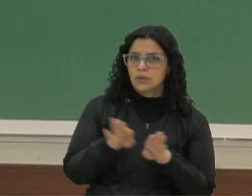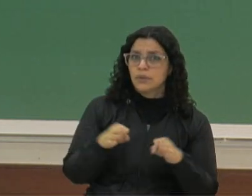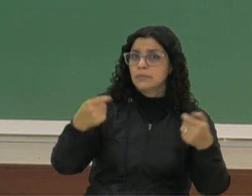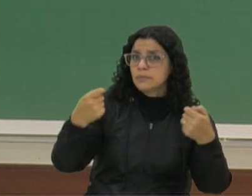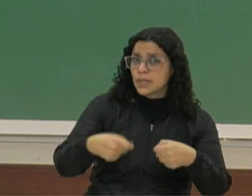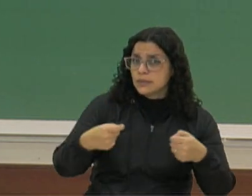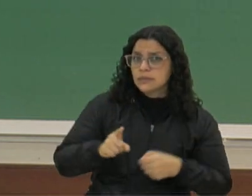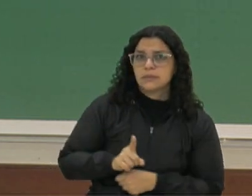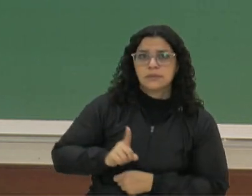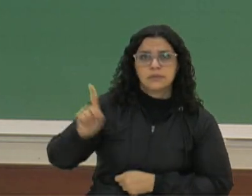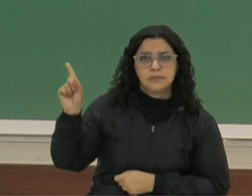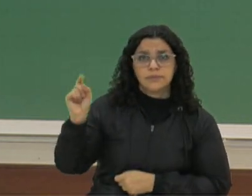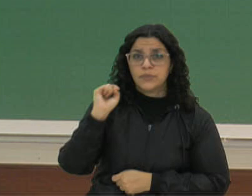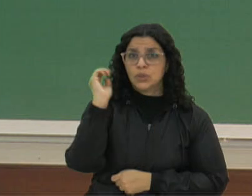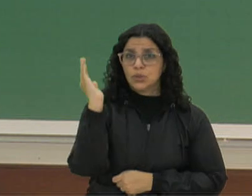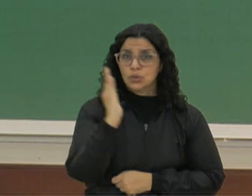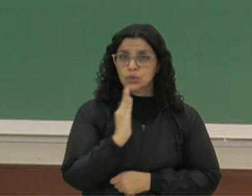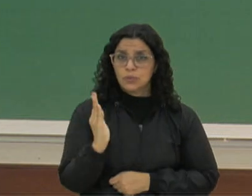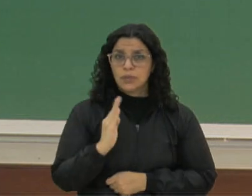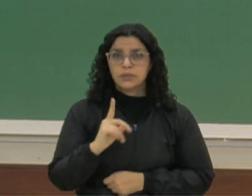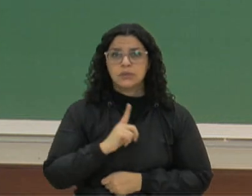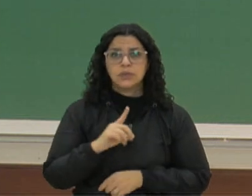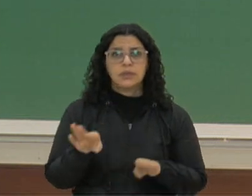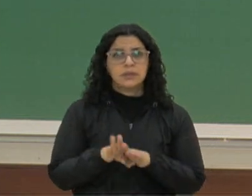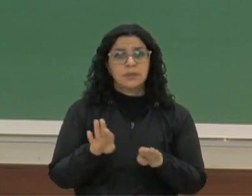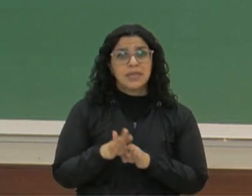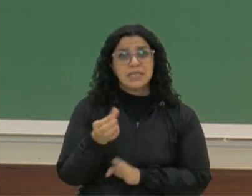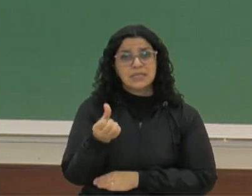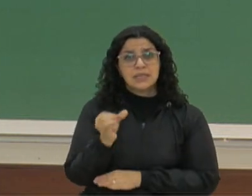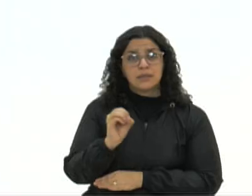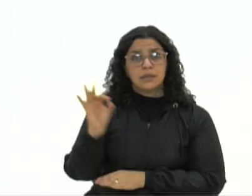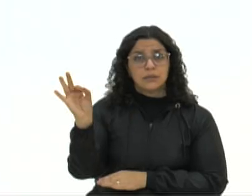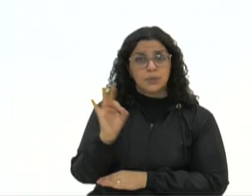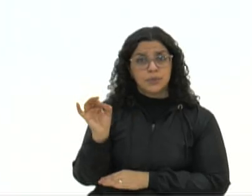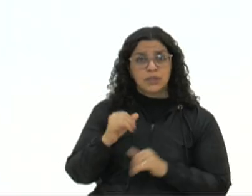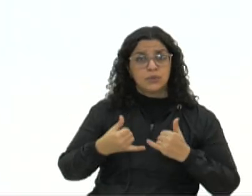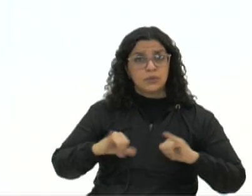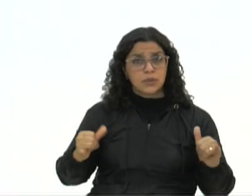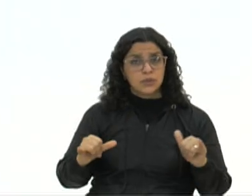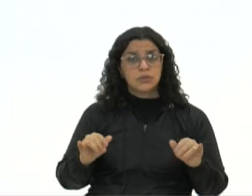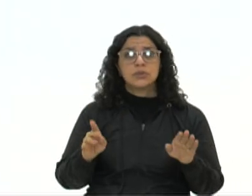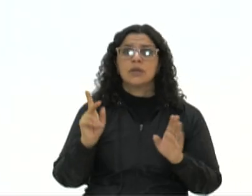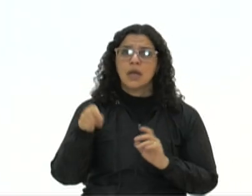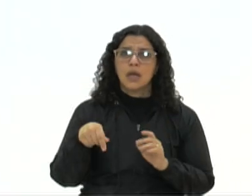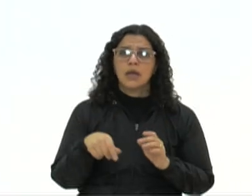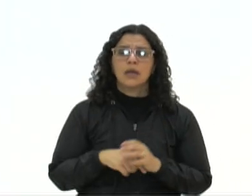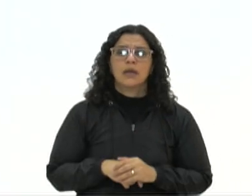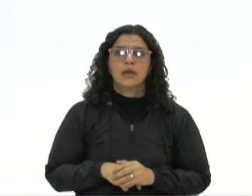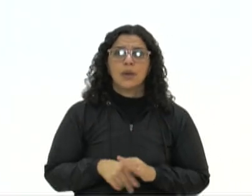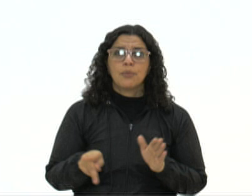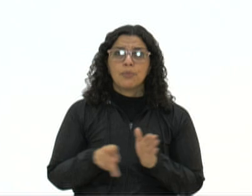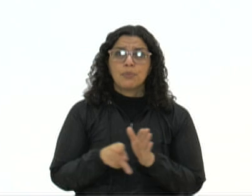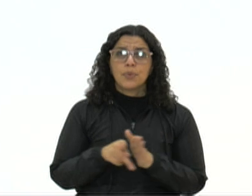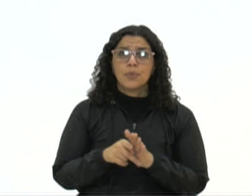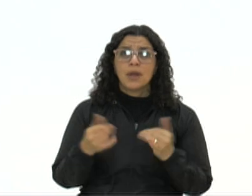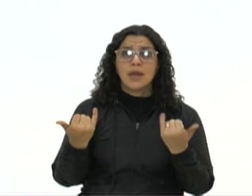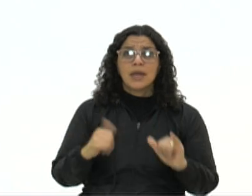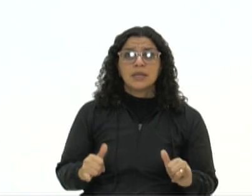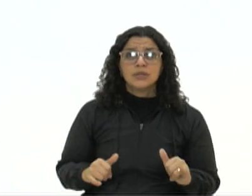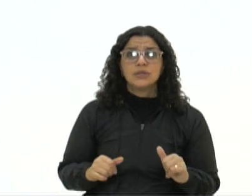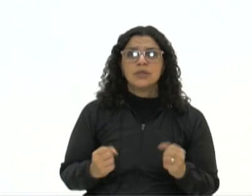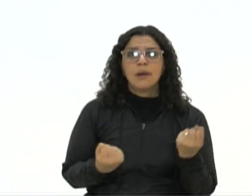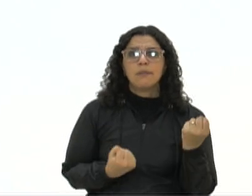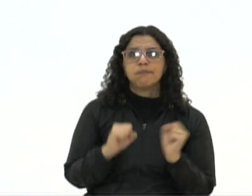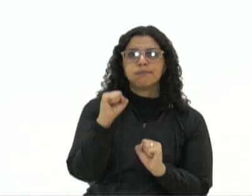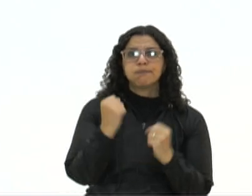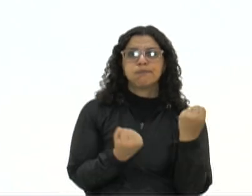precisam tanto. No Brasil nós temos mais de 60% da energia gerada é de energia hidráulica. O Brasil